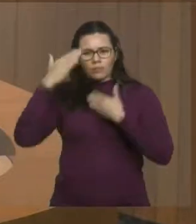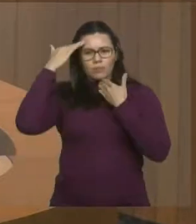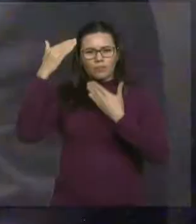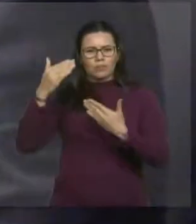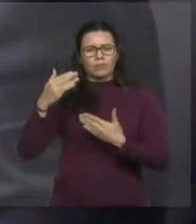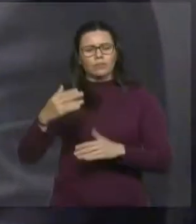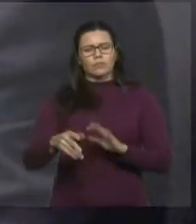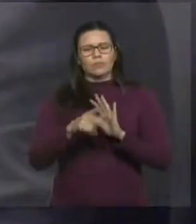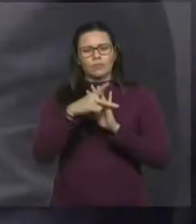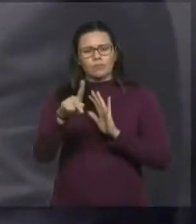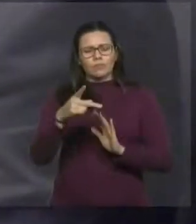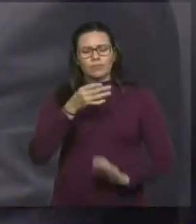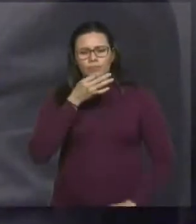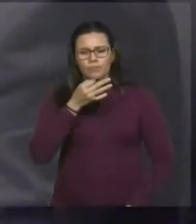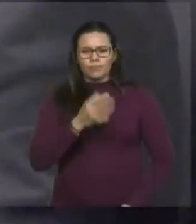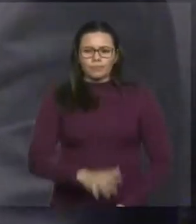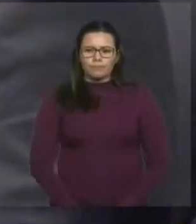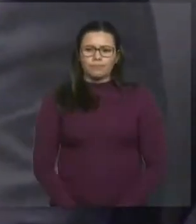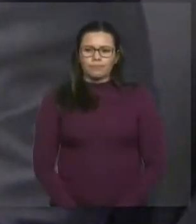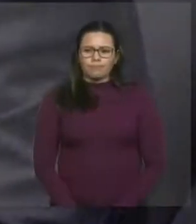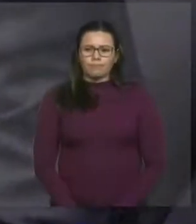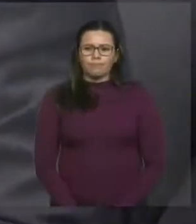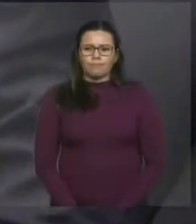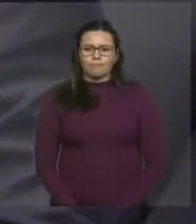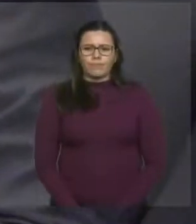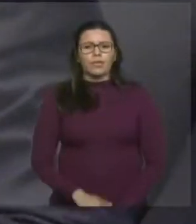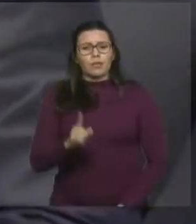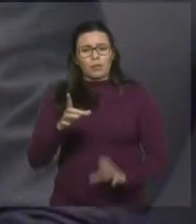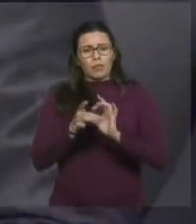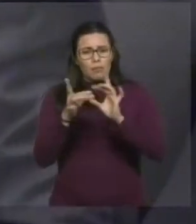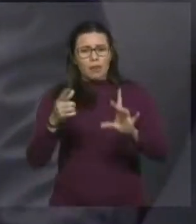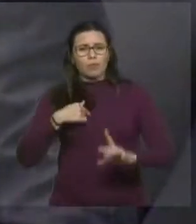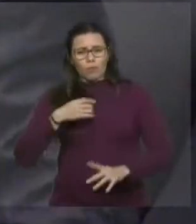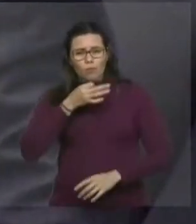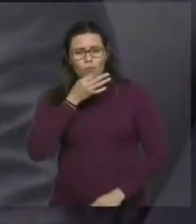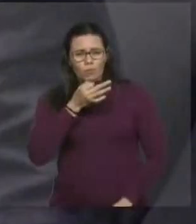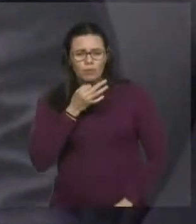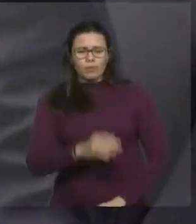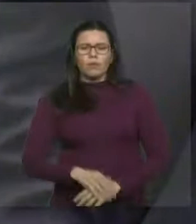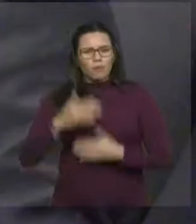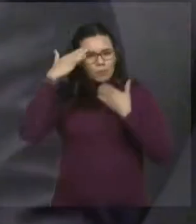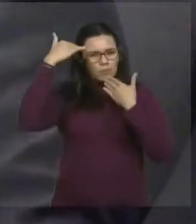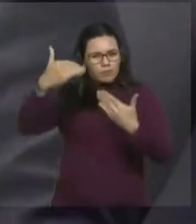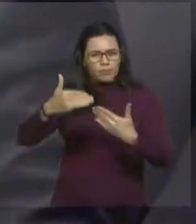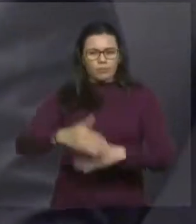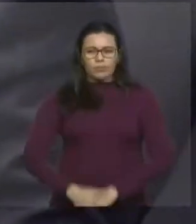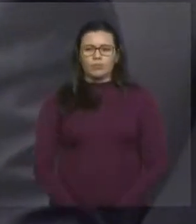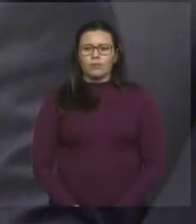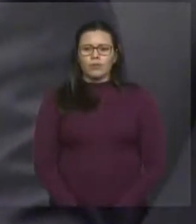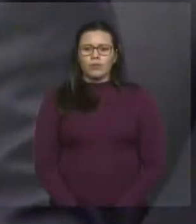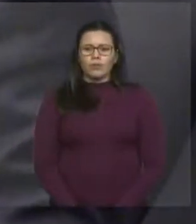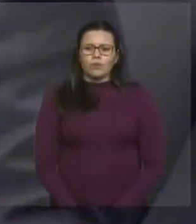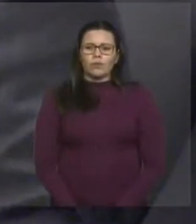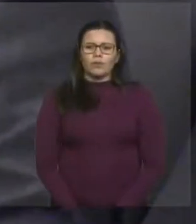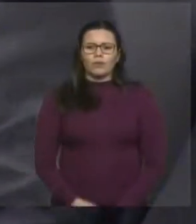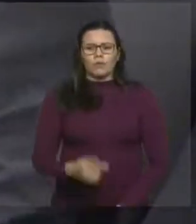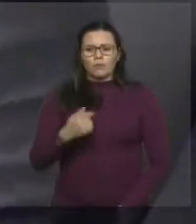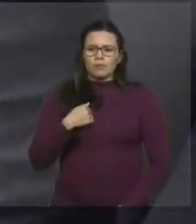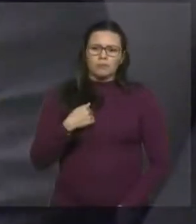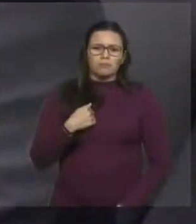Quanto ao repasse do município, não tem nada a